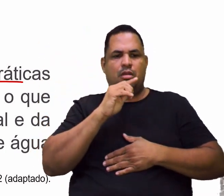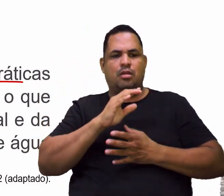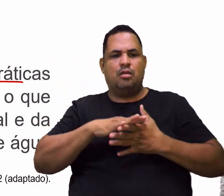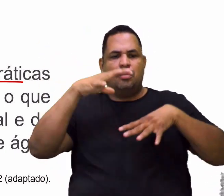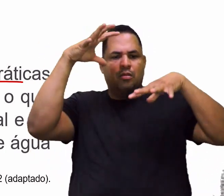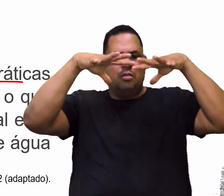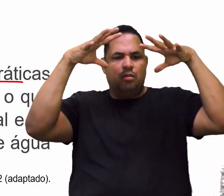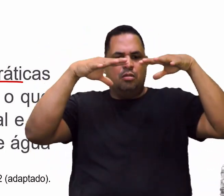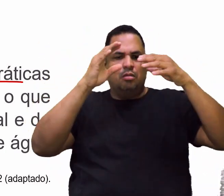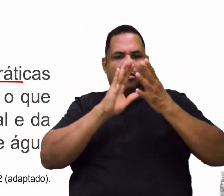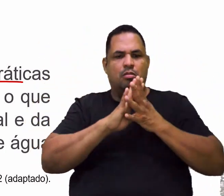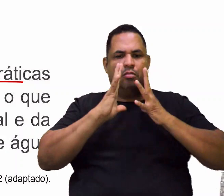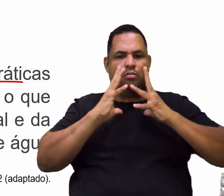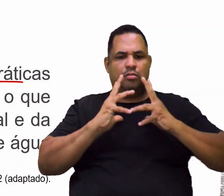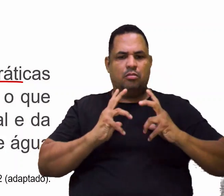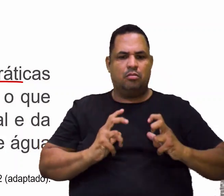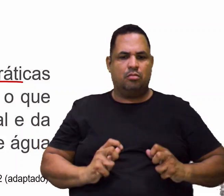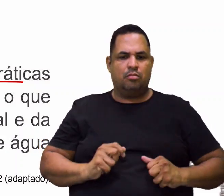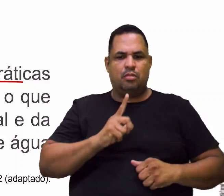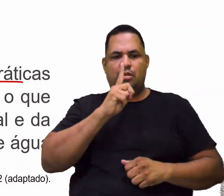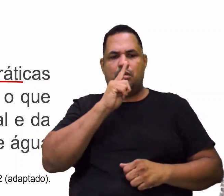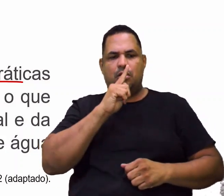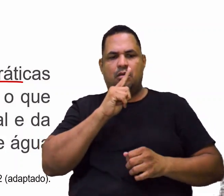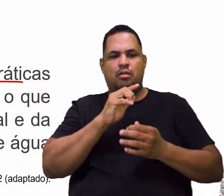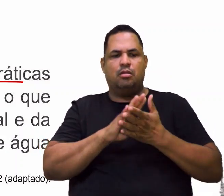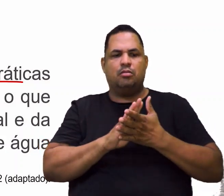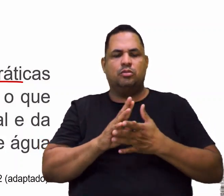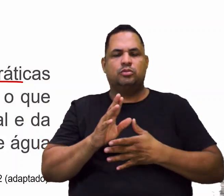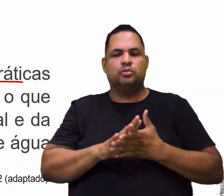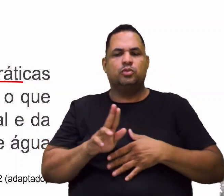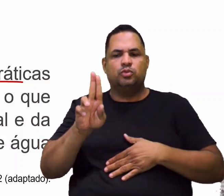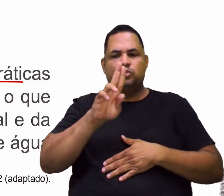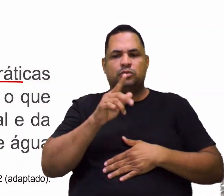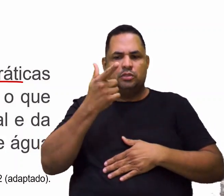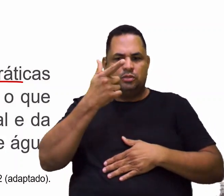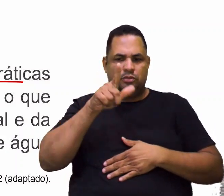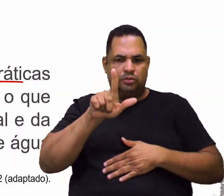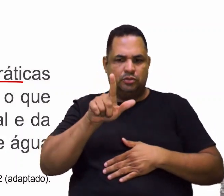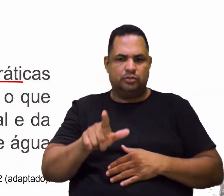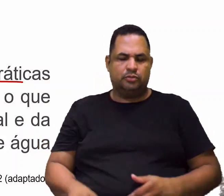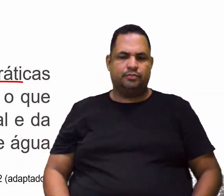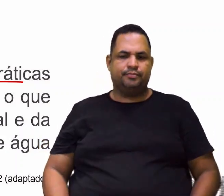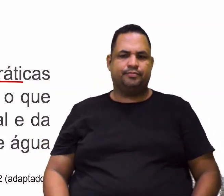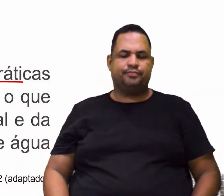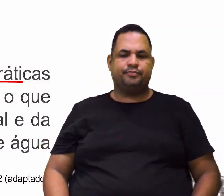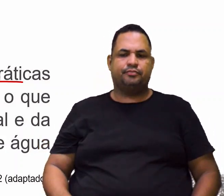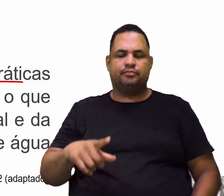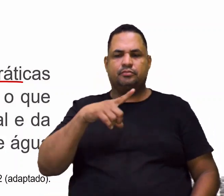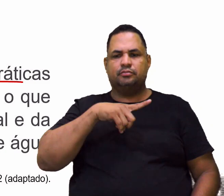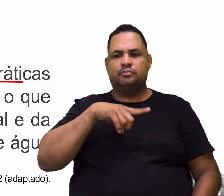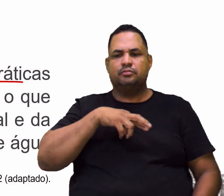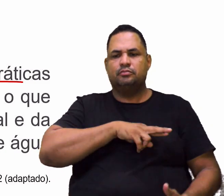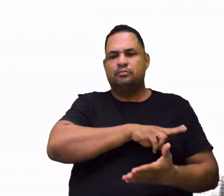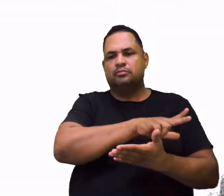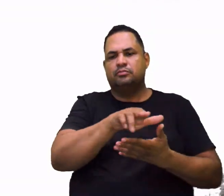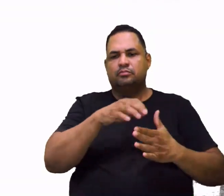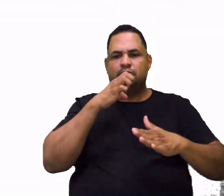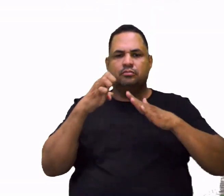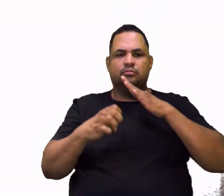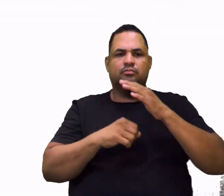chuva, com um tratamento adequado de água para reuso. Então, existem várias empresas que fazem isso.